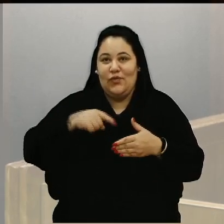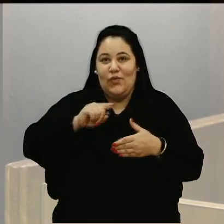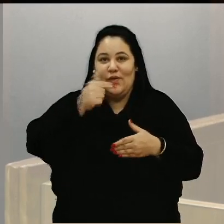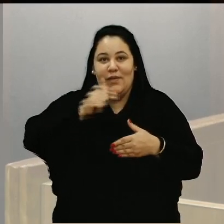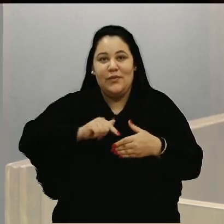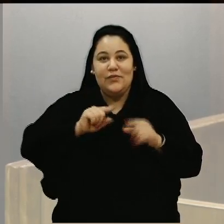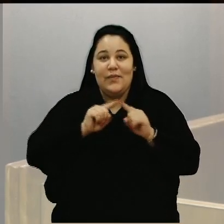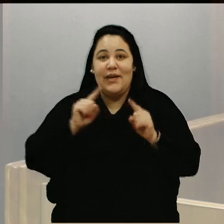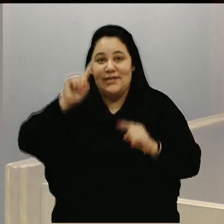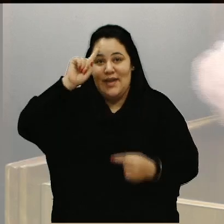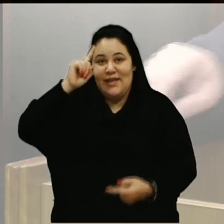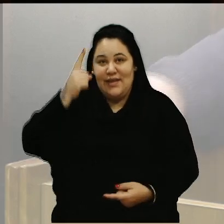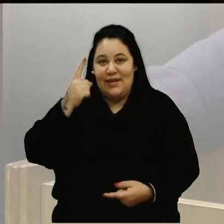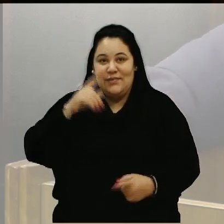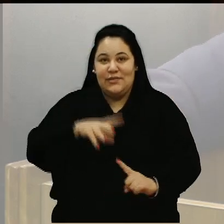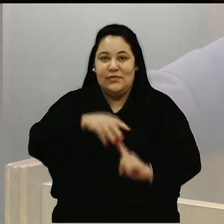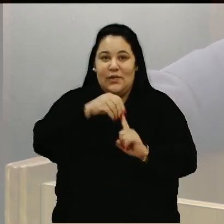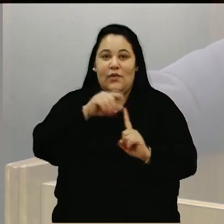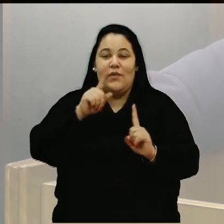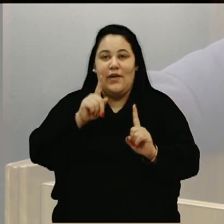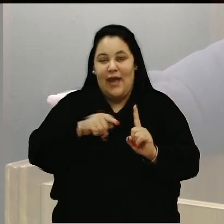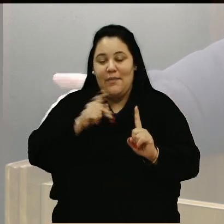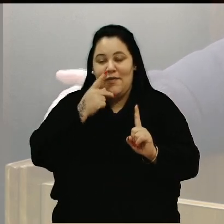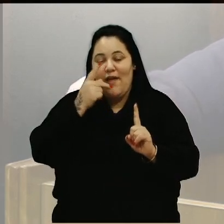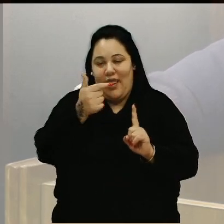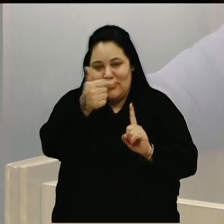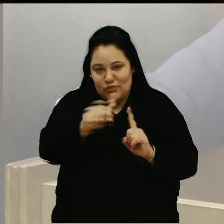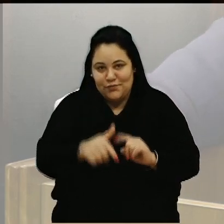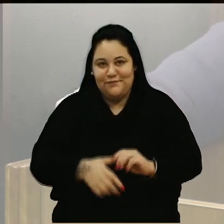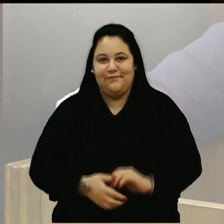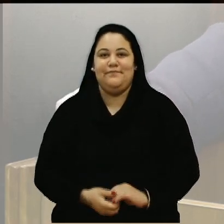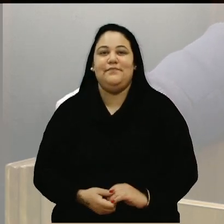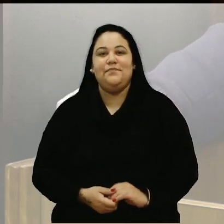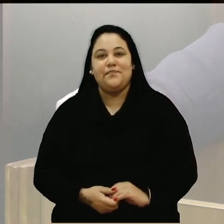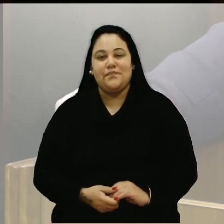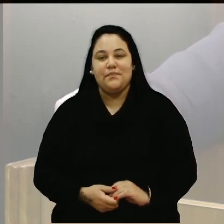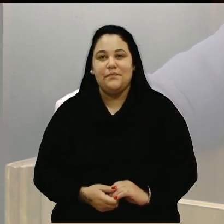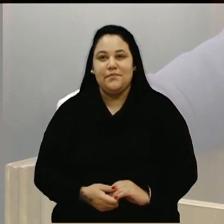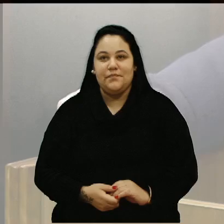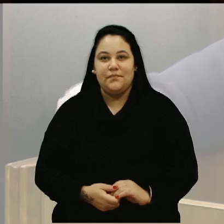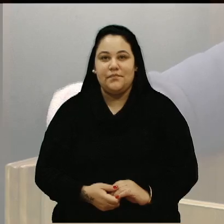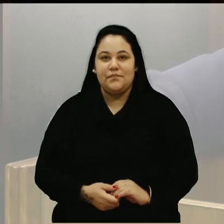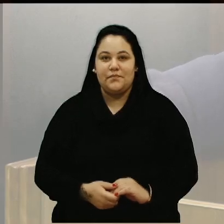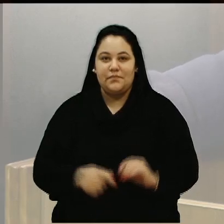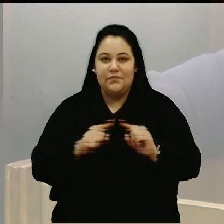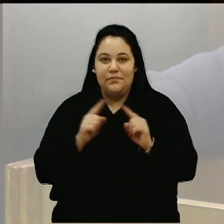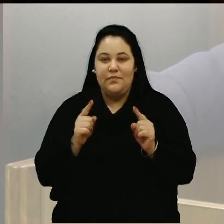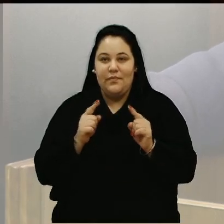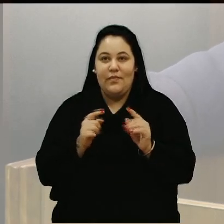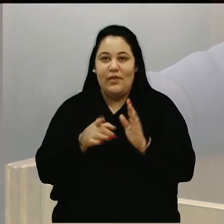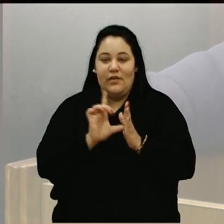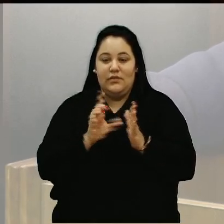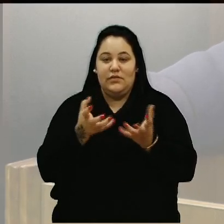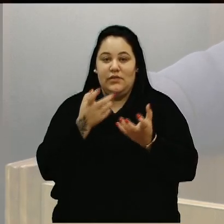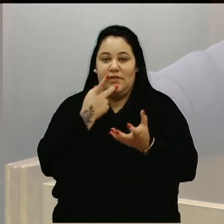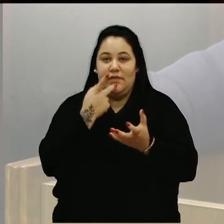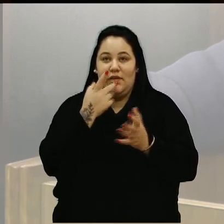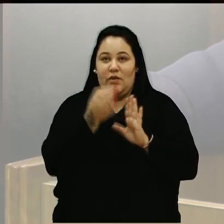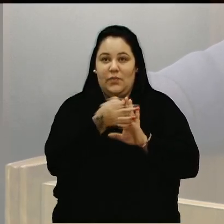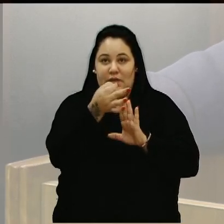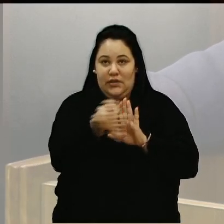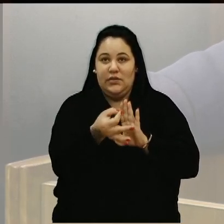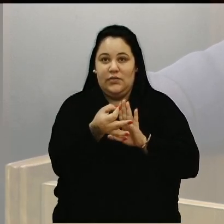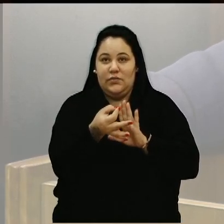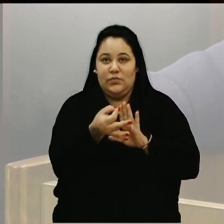ideia é para reforçar. Só antes disso, eu queria deixar a minha opinião sobre o assunto com